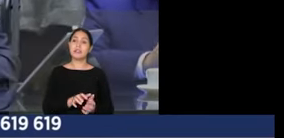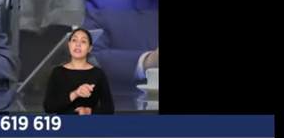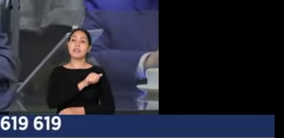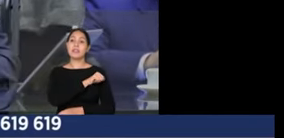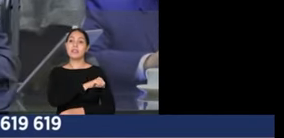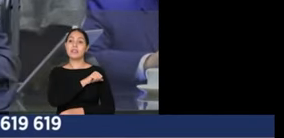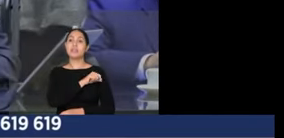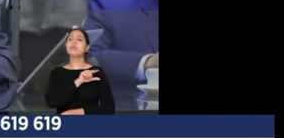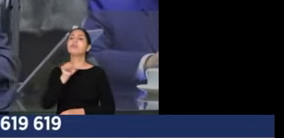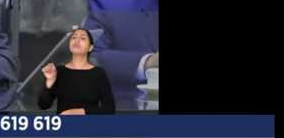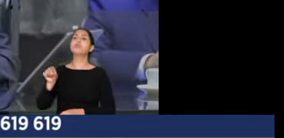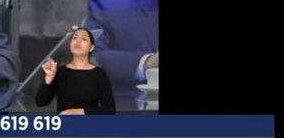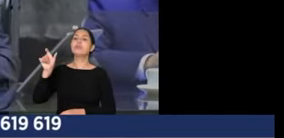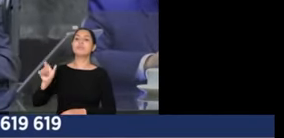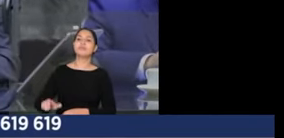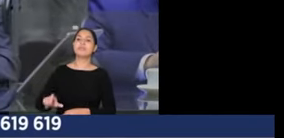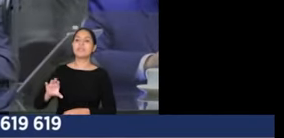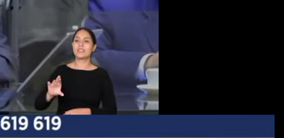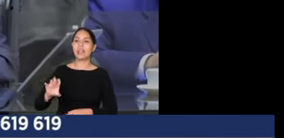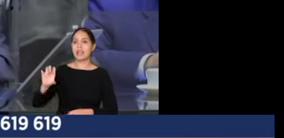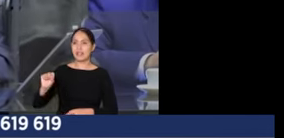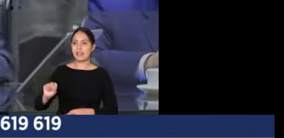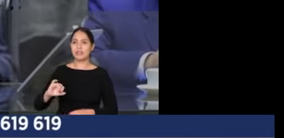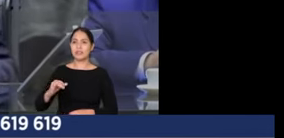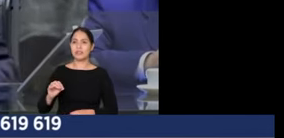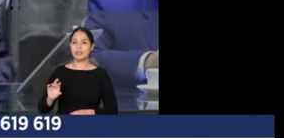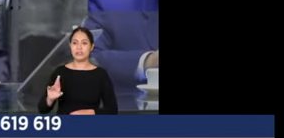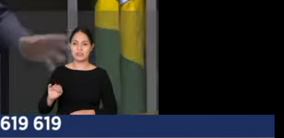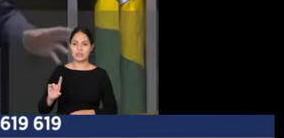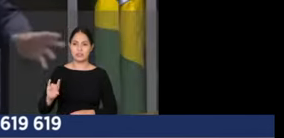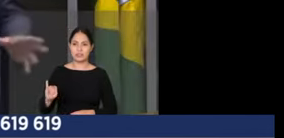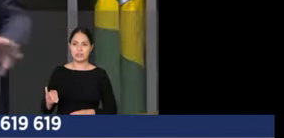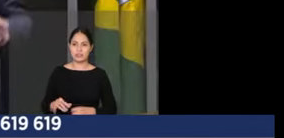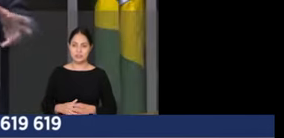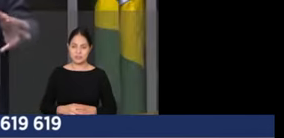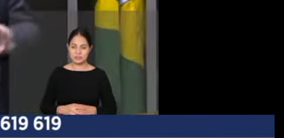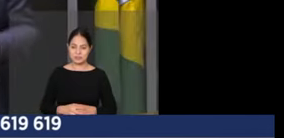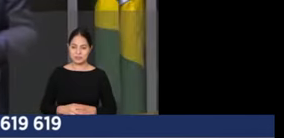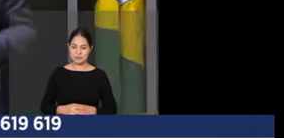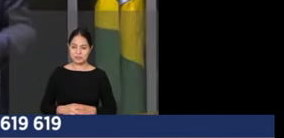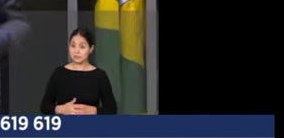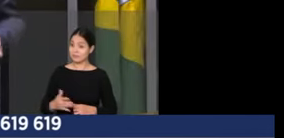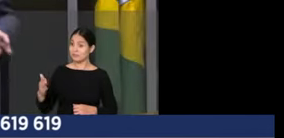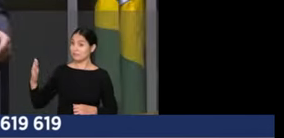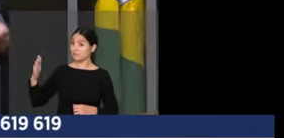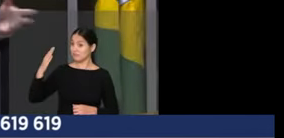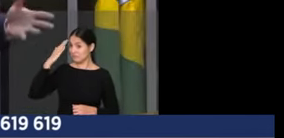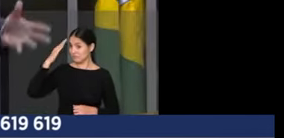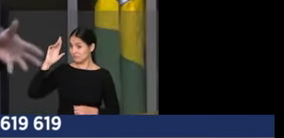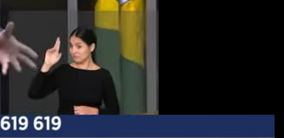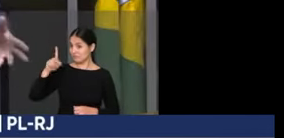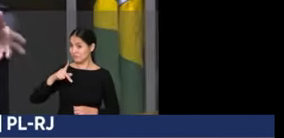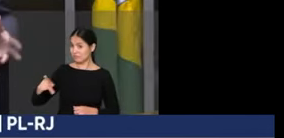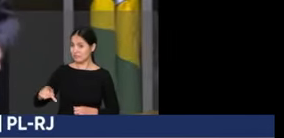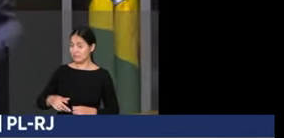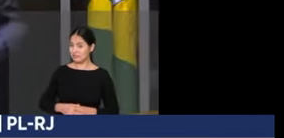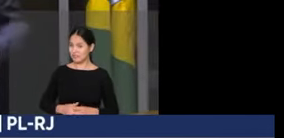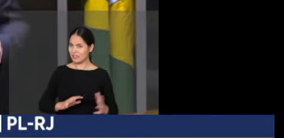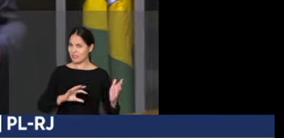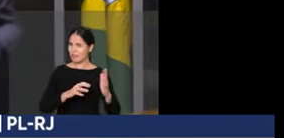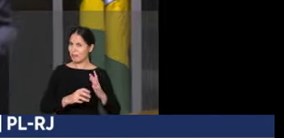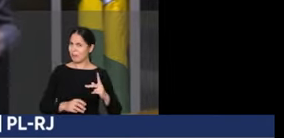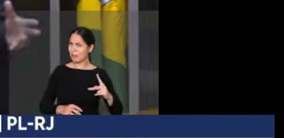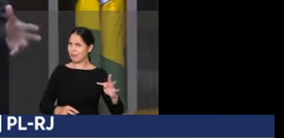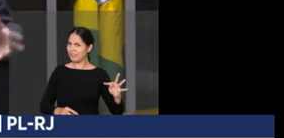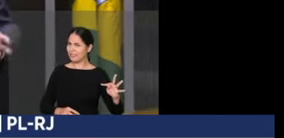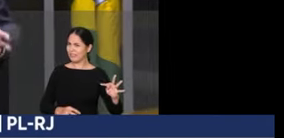deputado Carlos Jordi. Obrigado, senhor presidente. Bom, ouvir petista falando de combate à corrupção